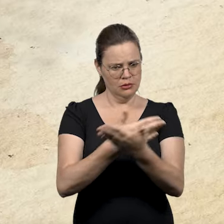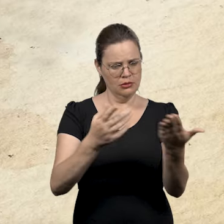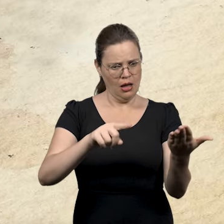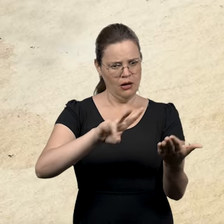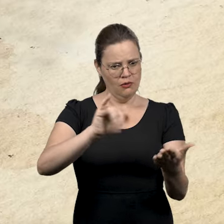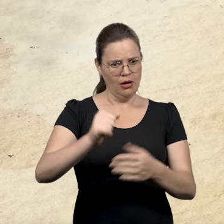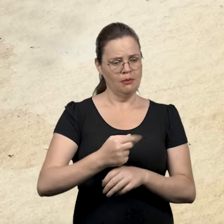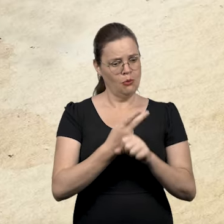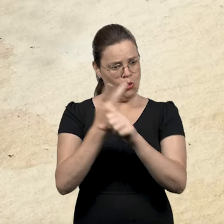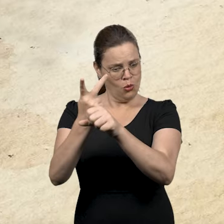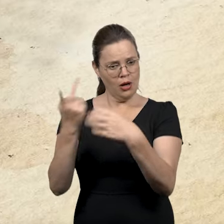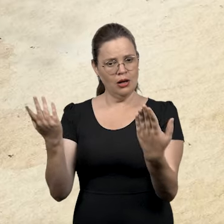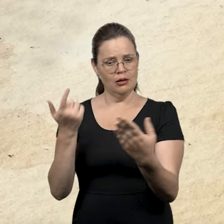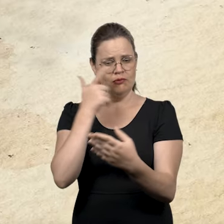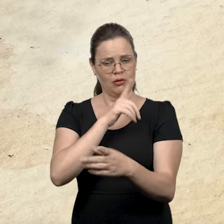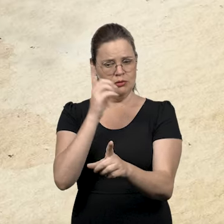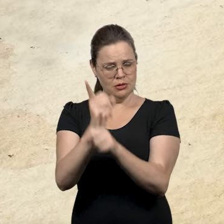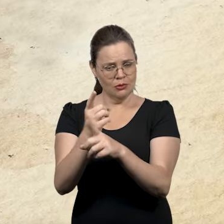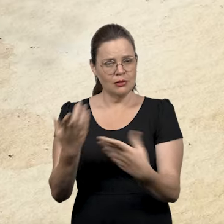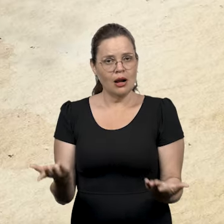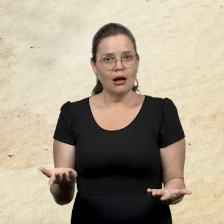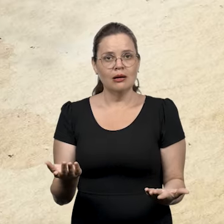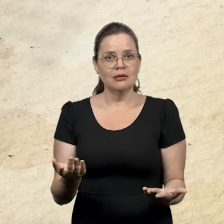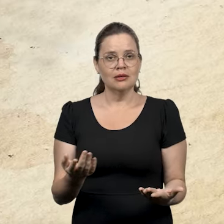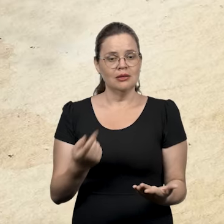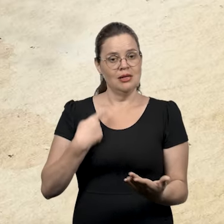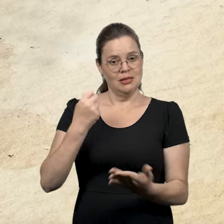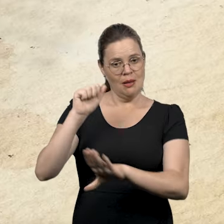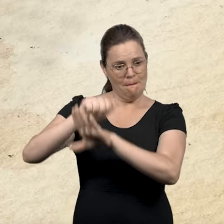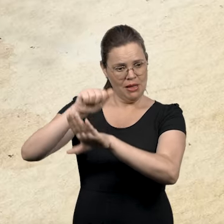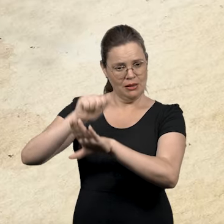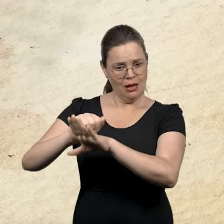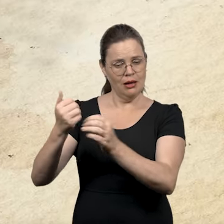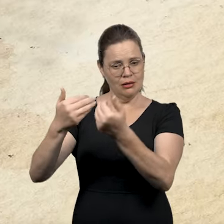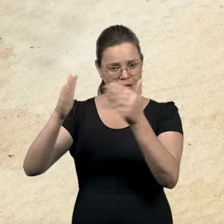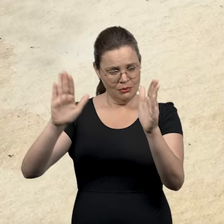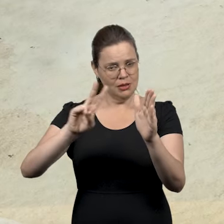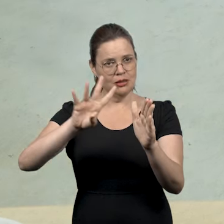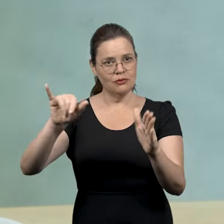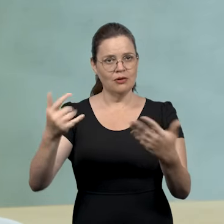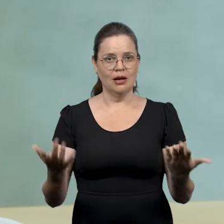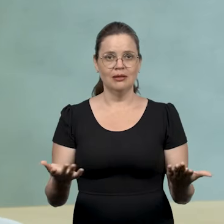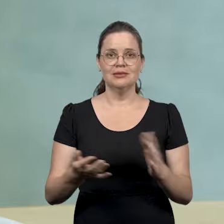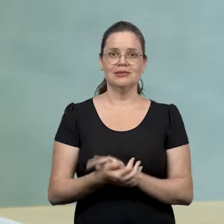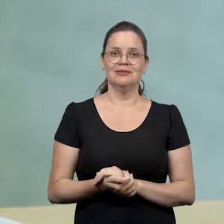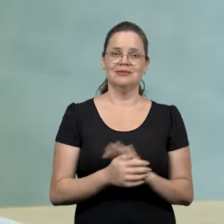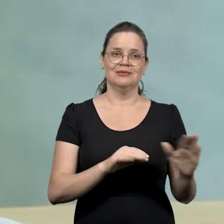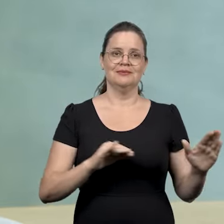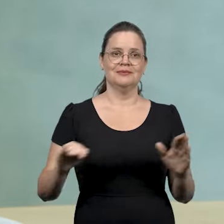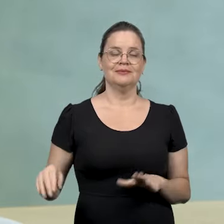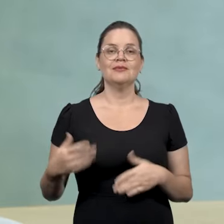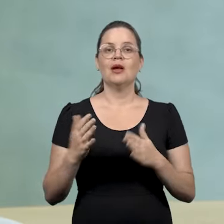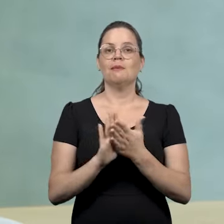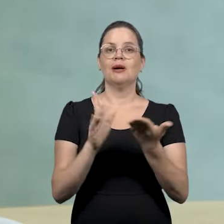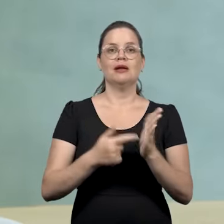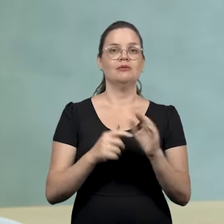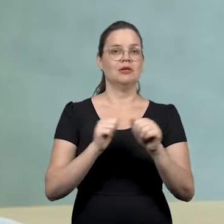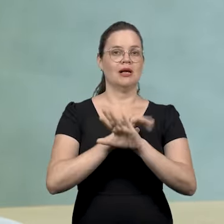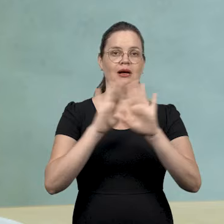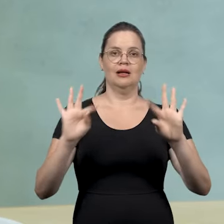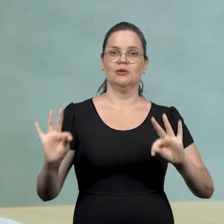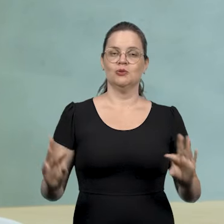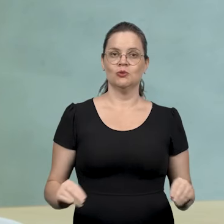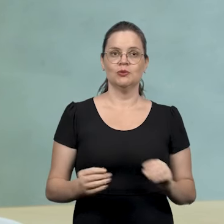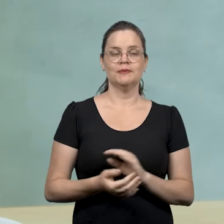dá-se-vos-á, buscai e achareis, batei e abri-se-vos-á. Né? A palavra do Senhor, ela nos afirma